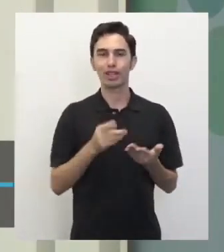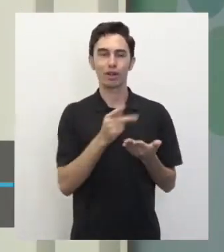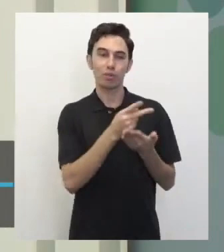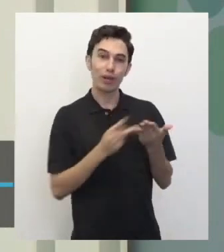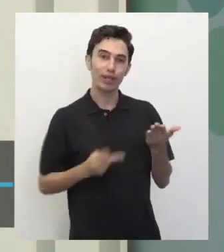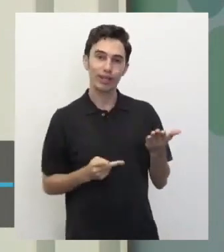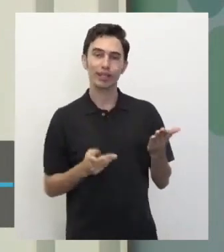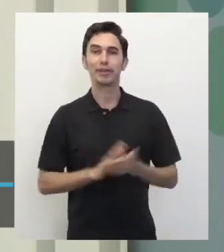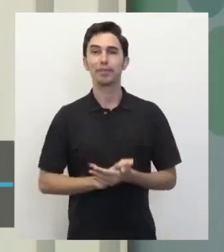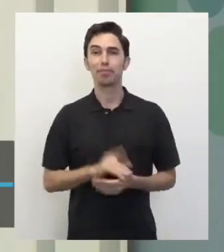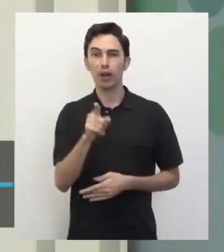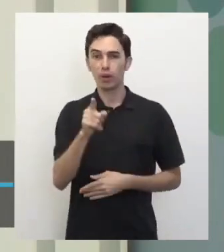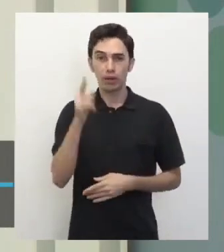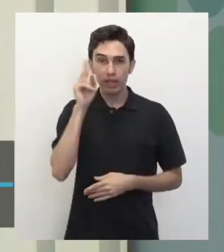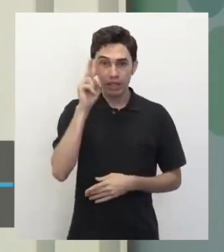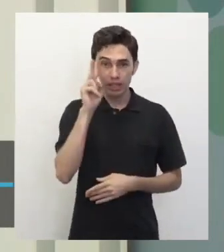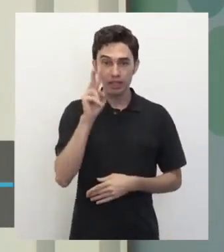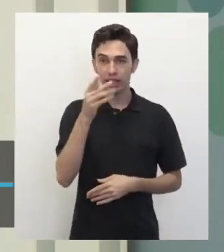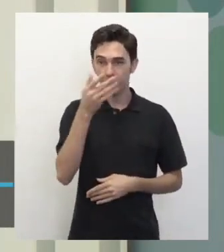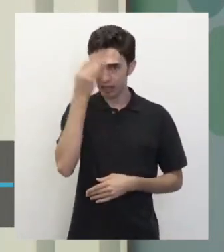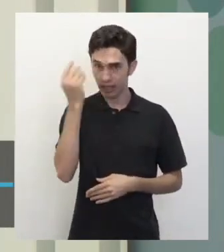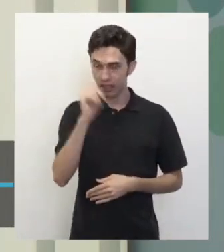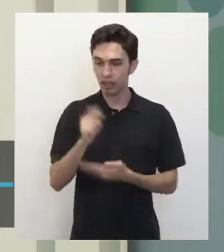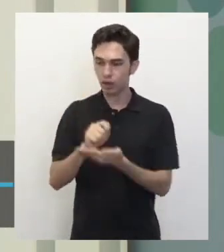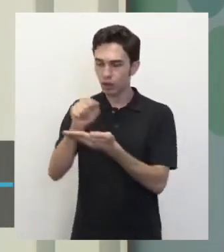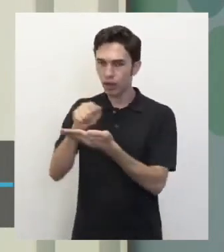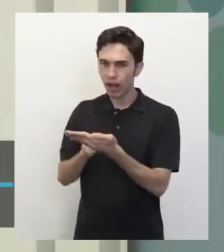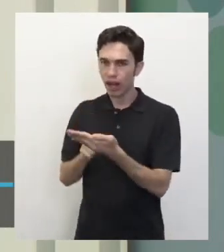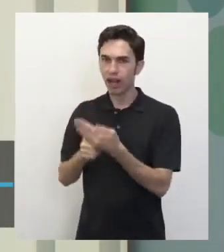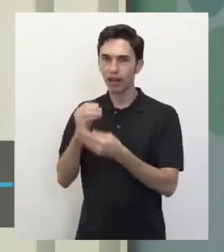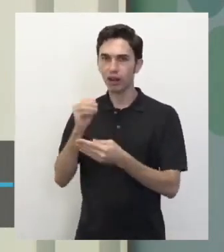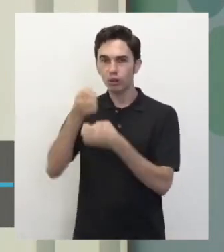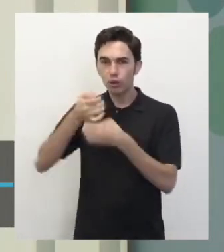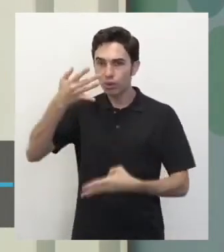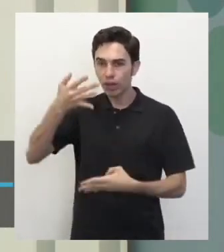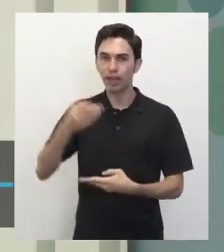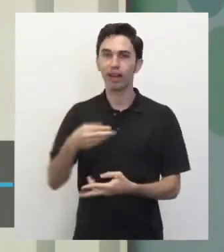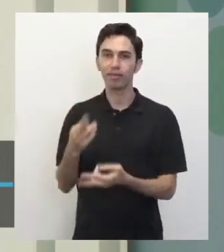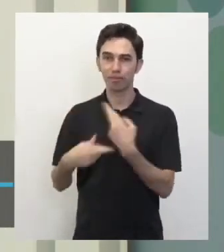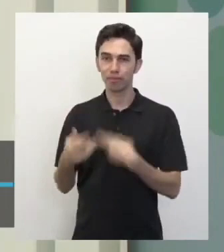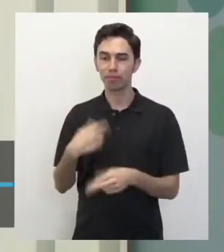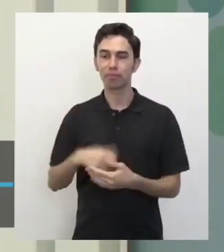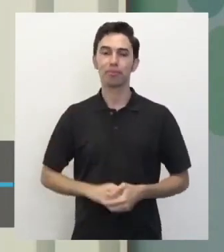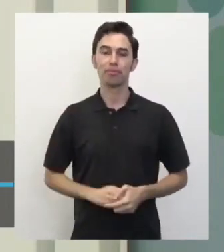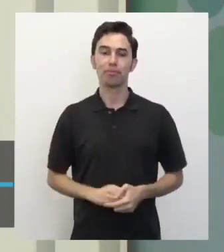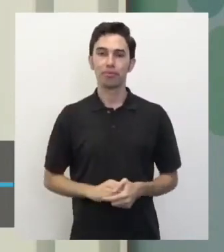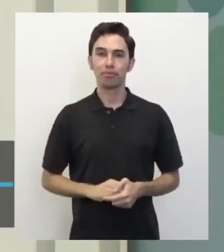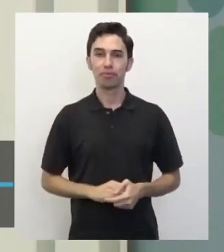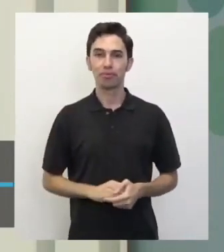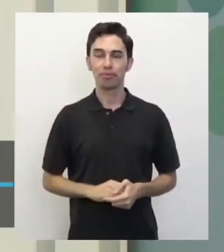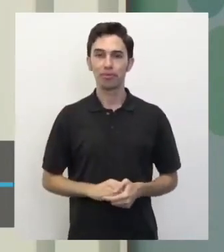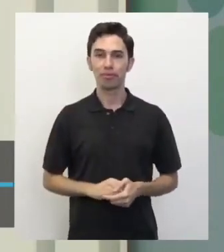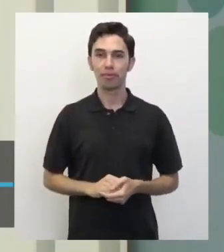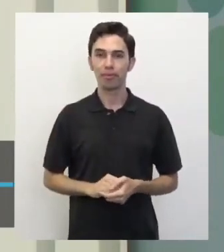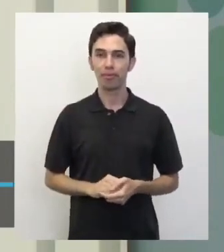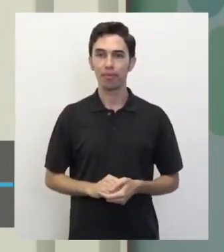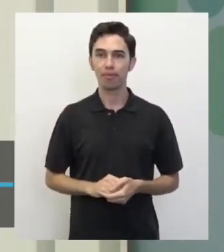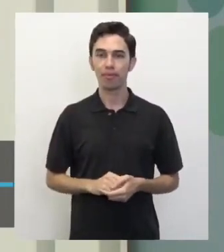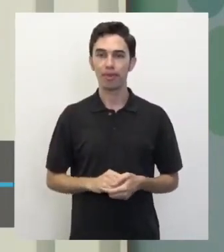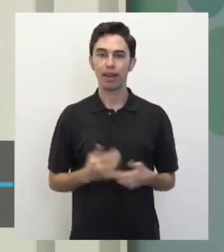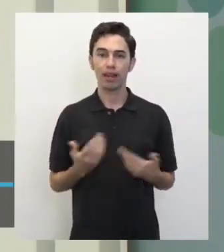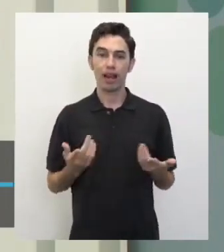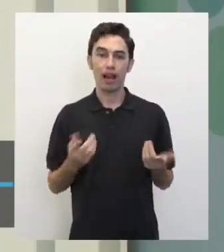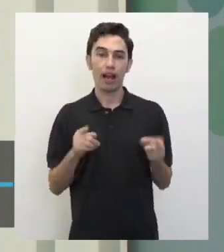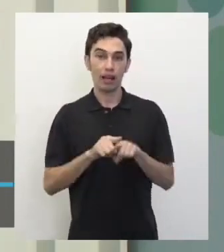se esqueça de deixar seus comentários, língua portuguesa, CMSP, _EM lá no Instagram. Na aula passada, antes de começar a aula de hoje, professora,